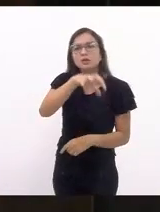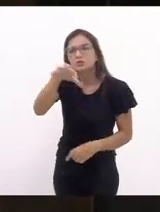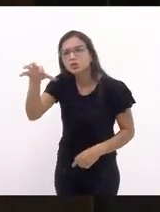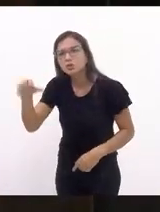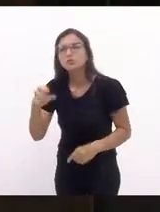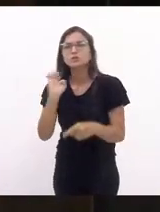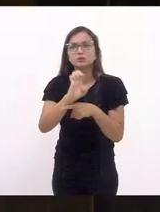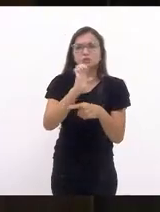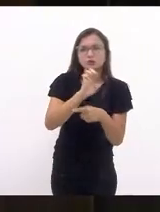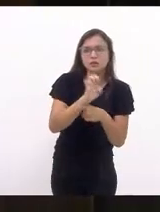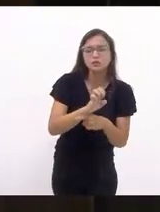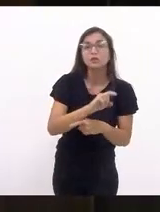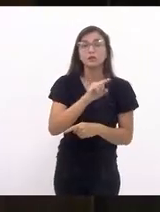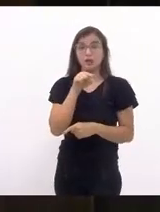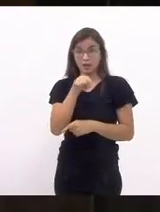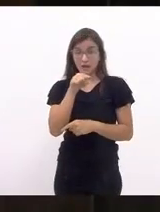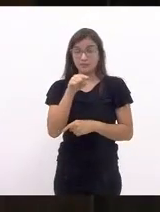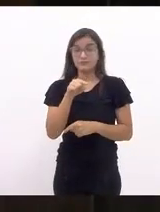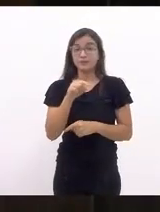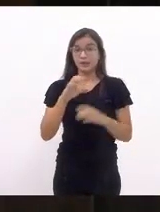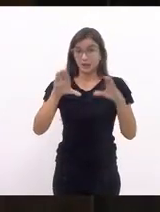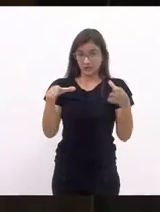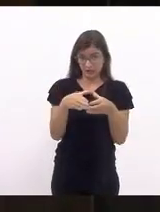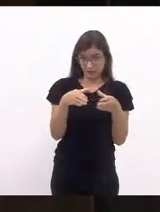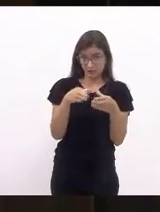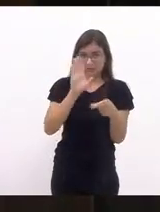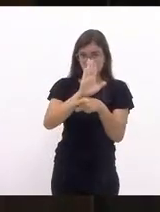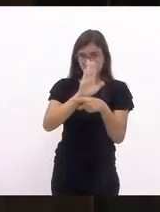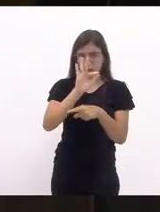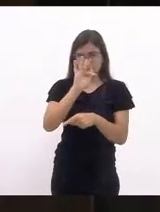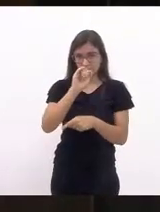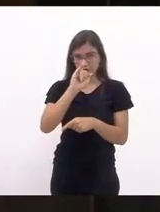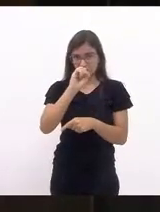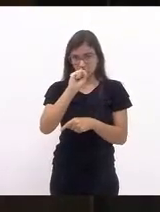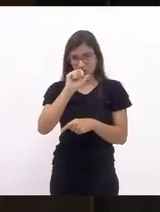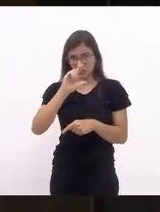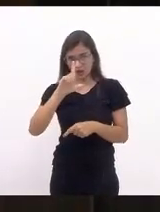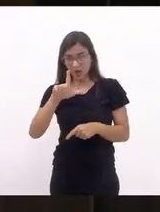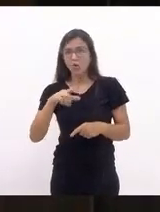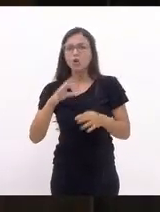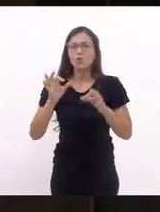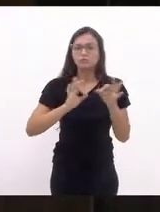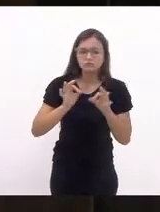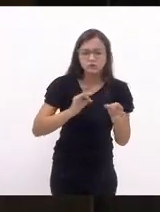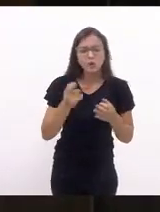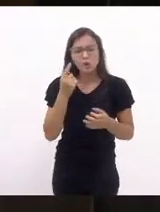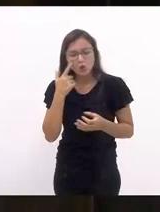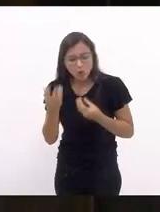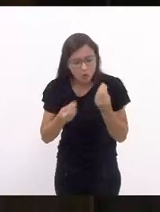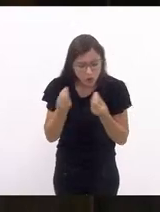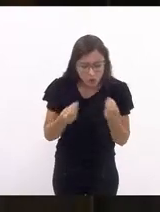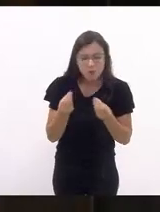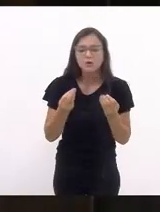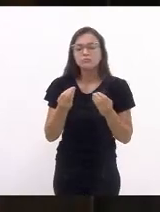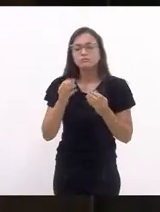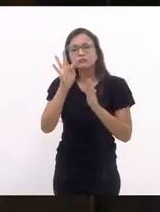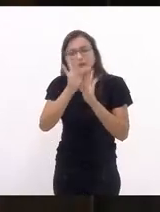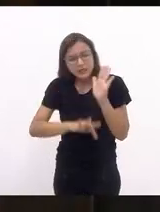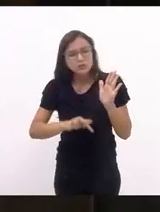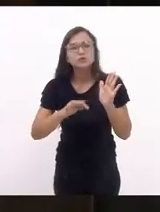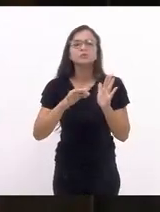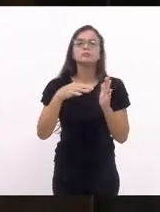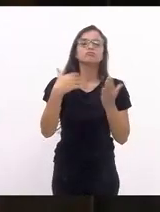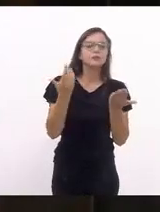função desse projeto a equipe da assessoria fiscal organizou um texto sobre as características sobre as características